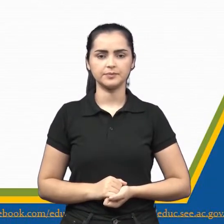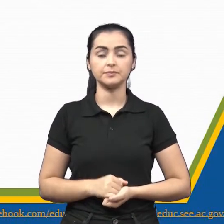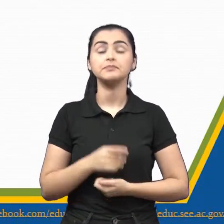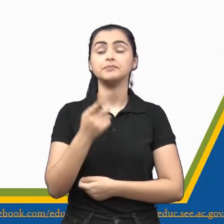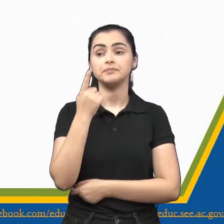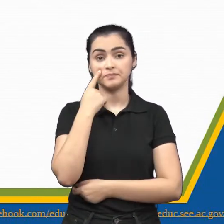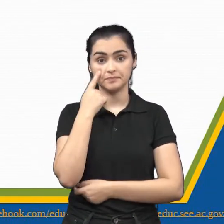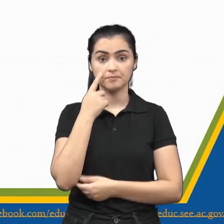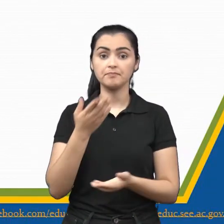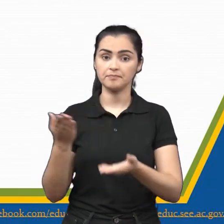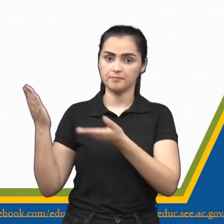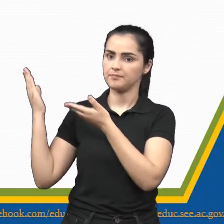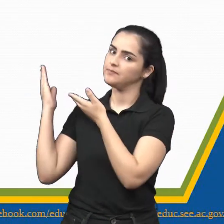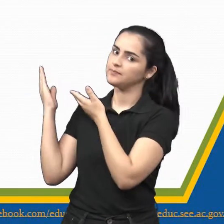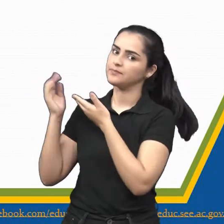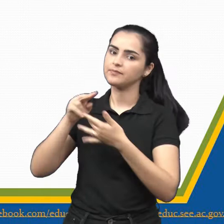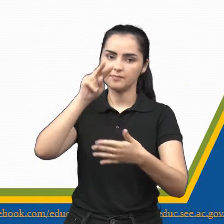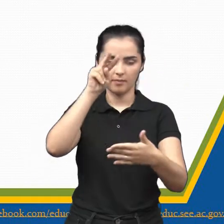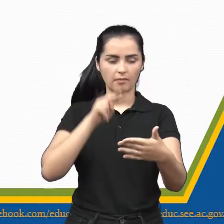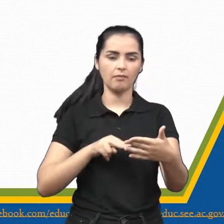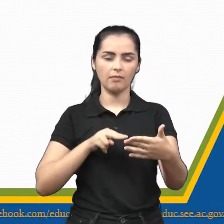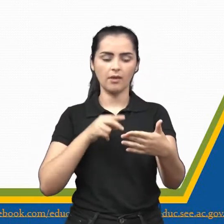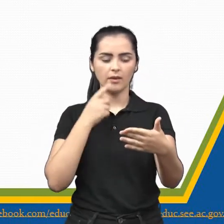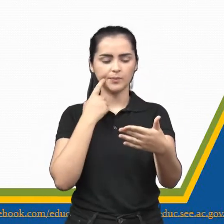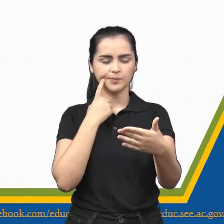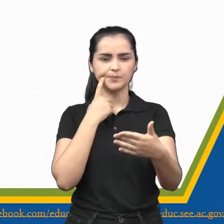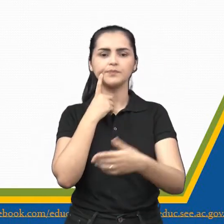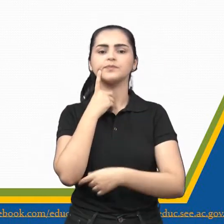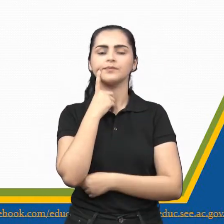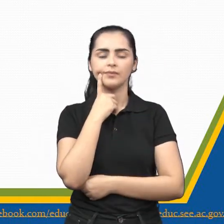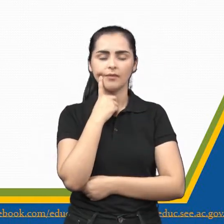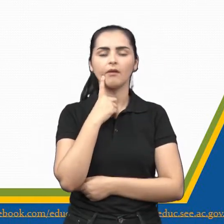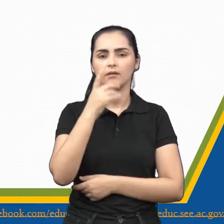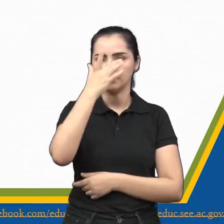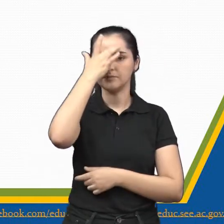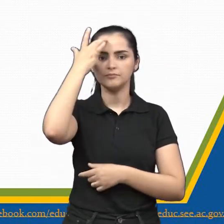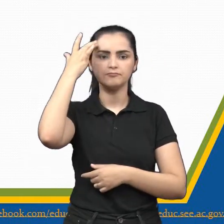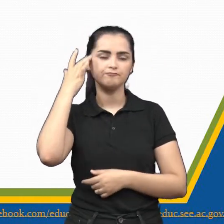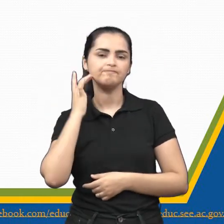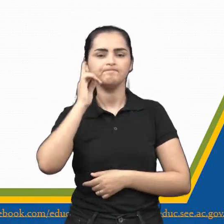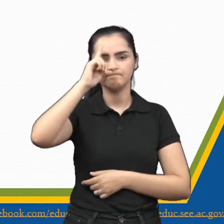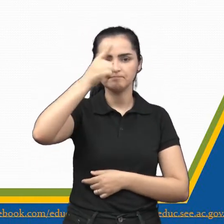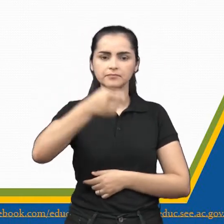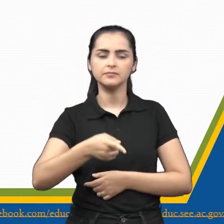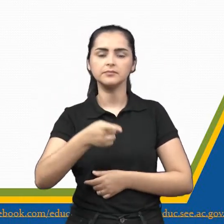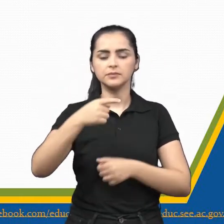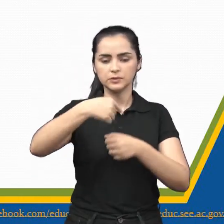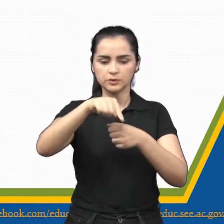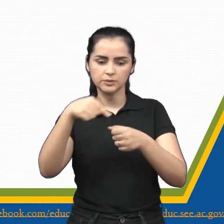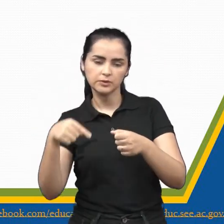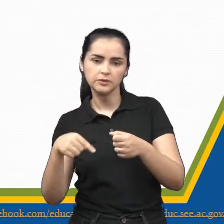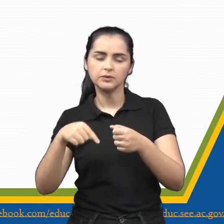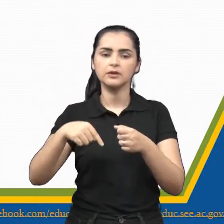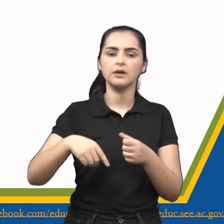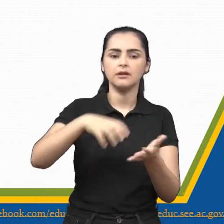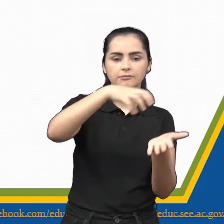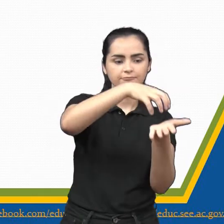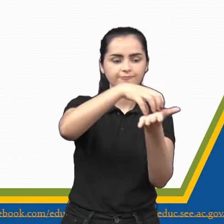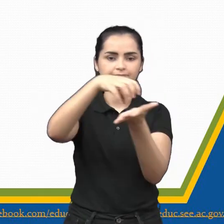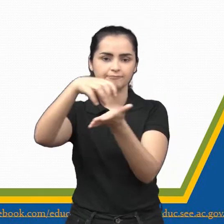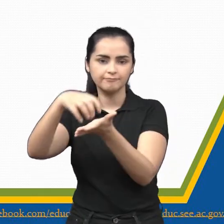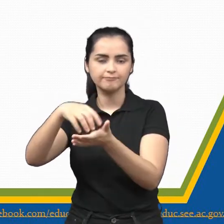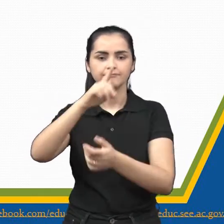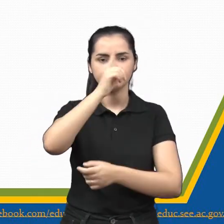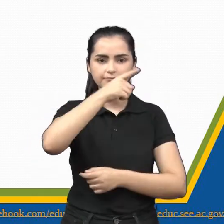Olha aqui, ó, leia aí comigo. São ainda autoridades dos municípios os secretários e os